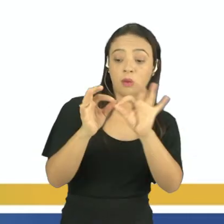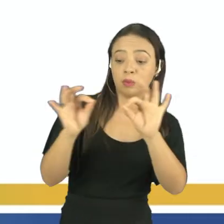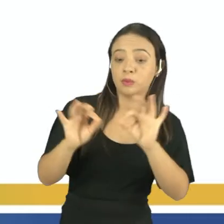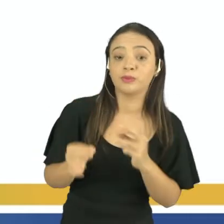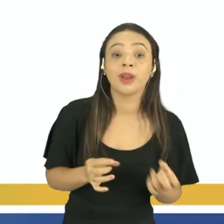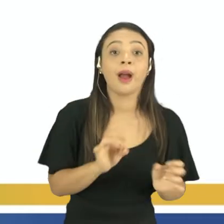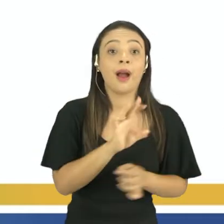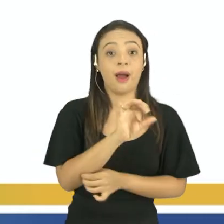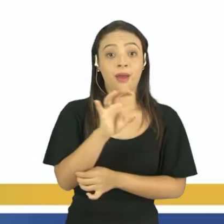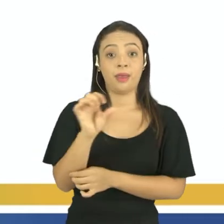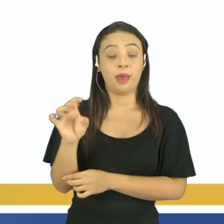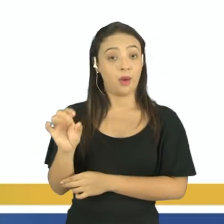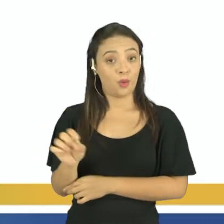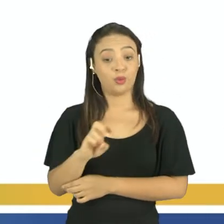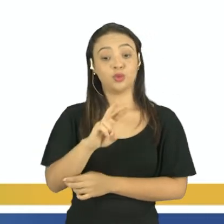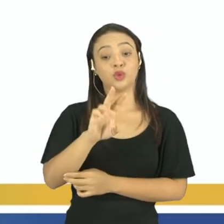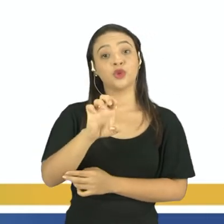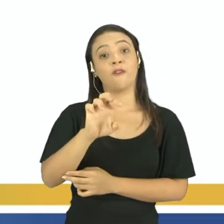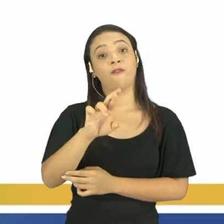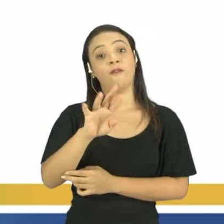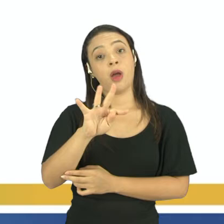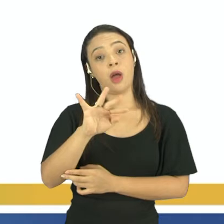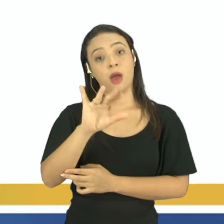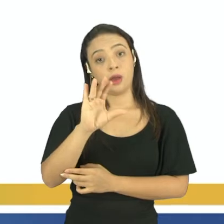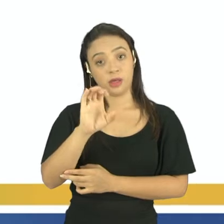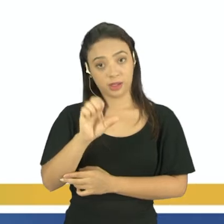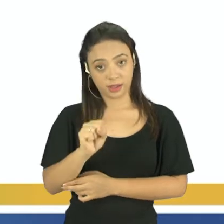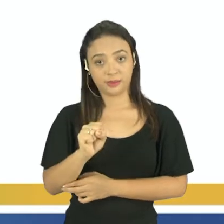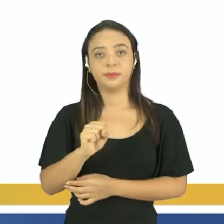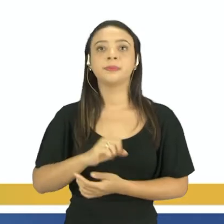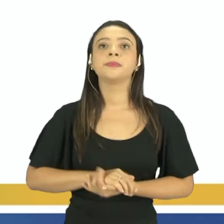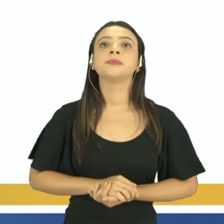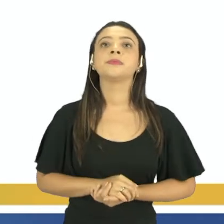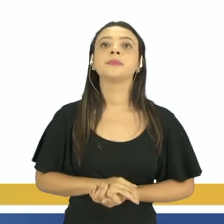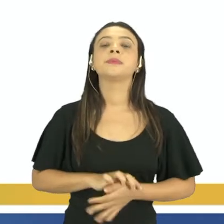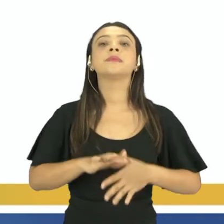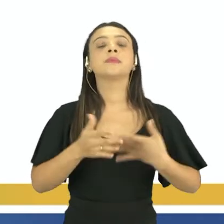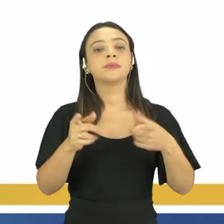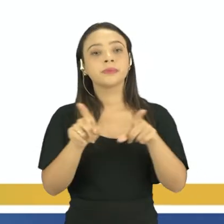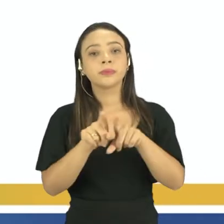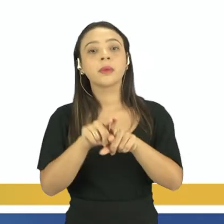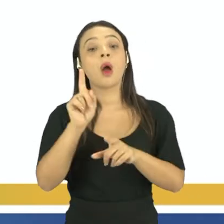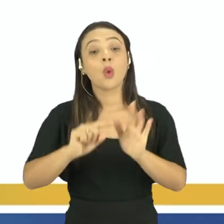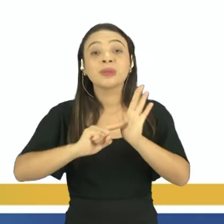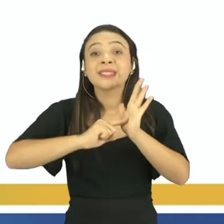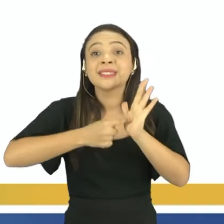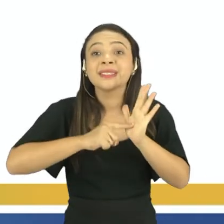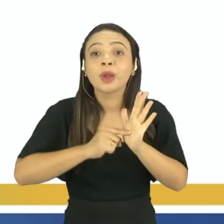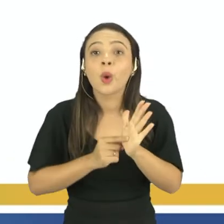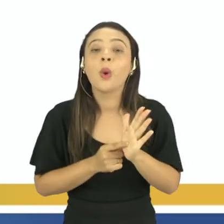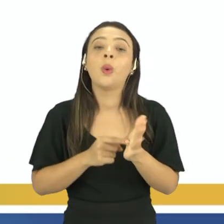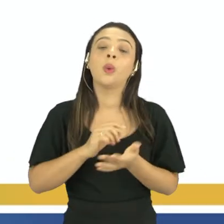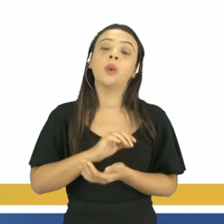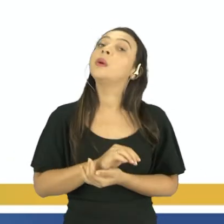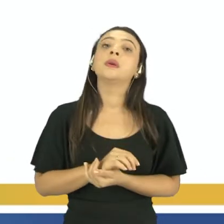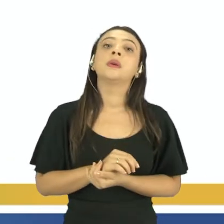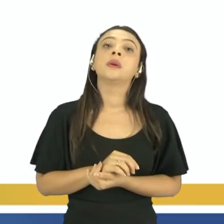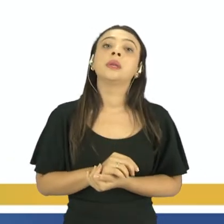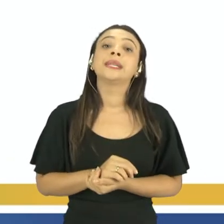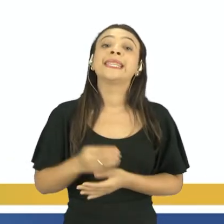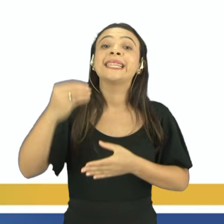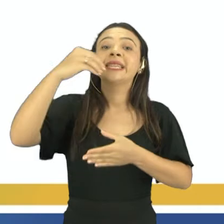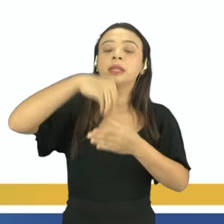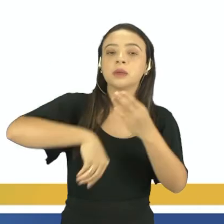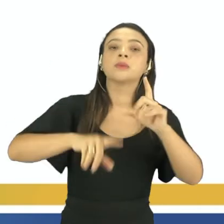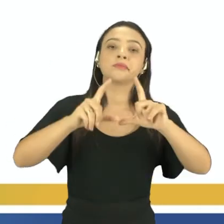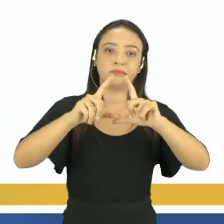um dos vértices desse triângulo, ele vai ser aí também o centro da circunferência circunscrita no triângulo,